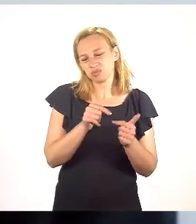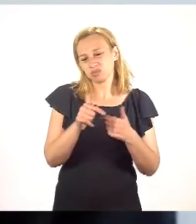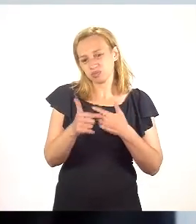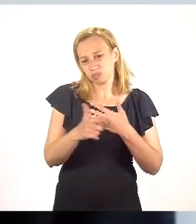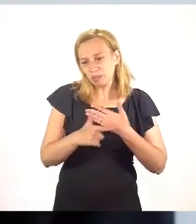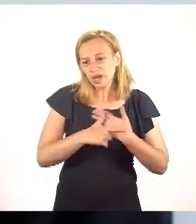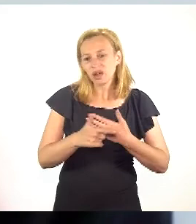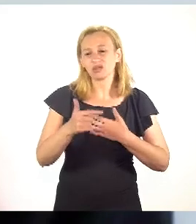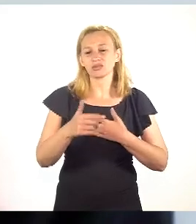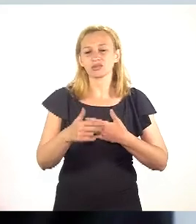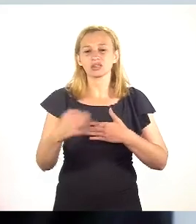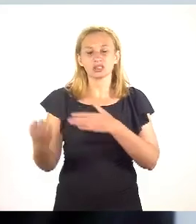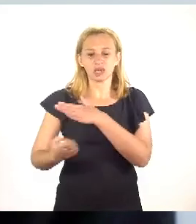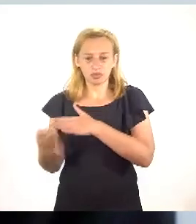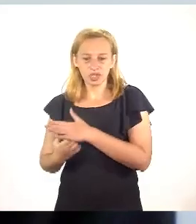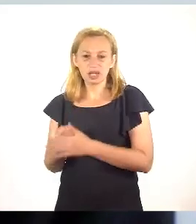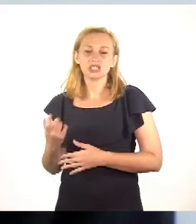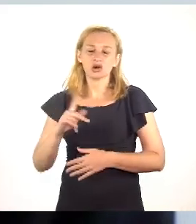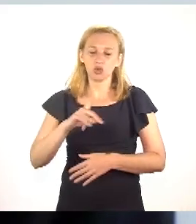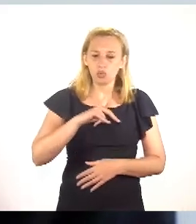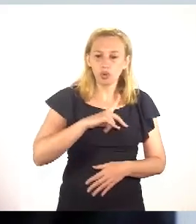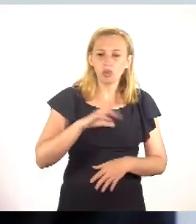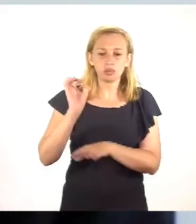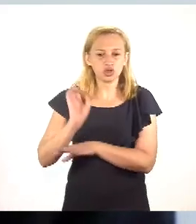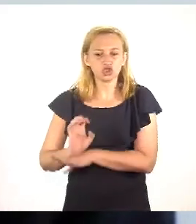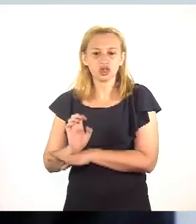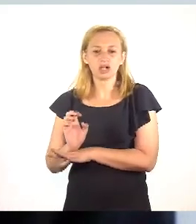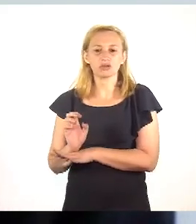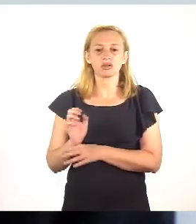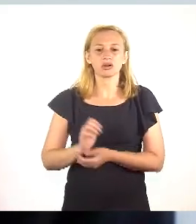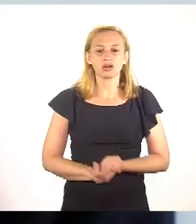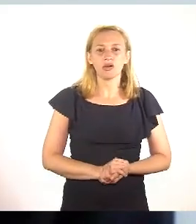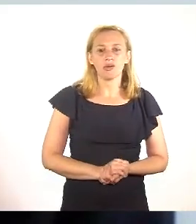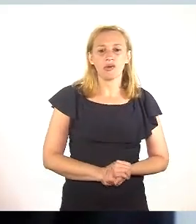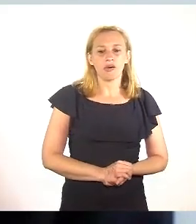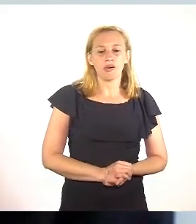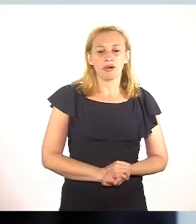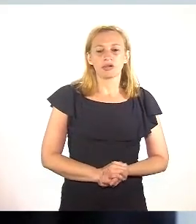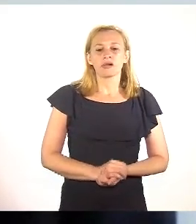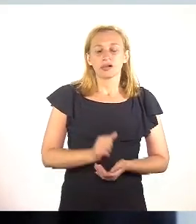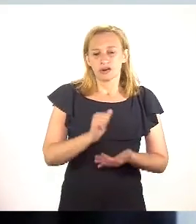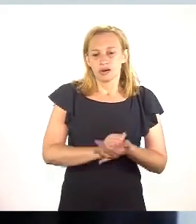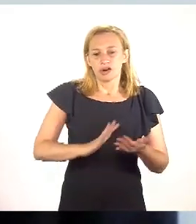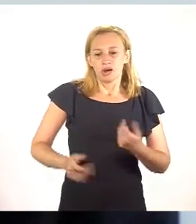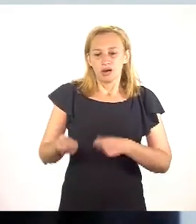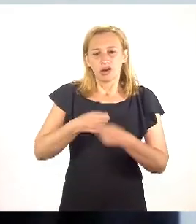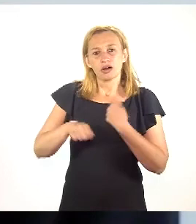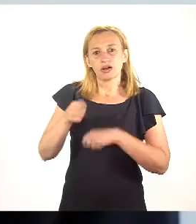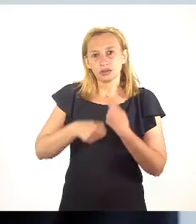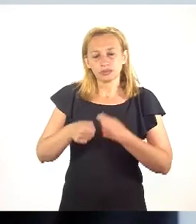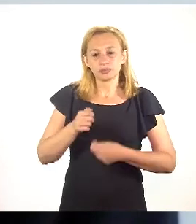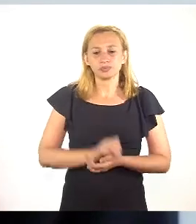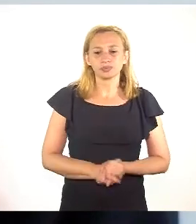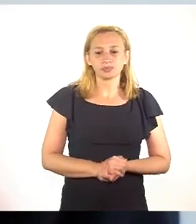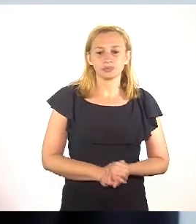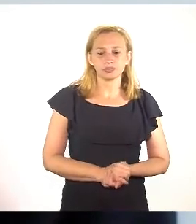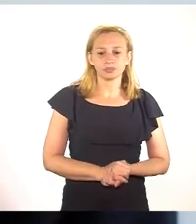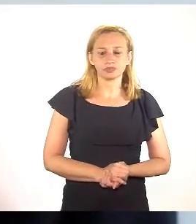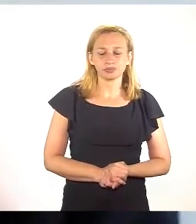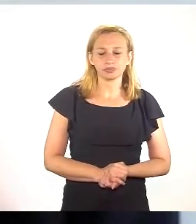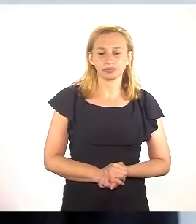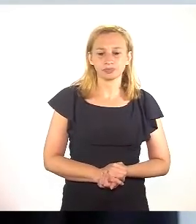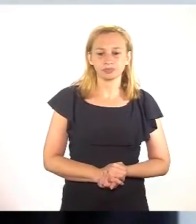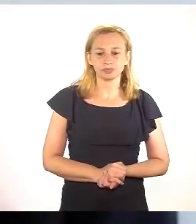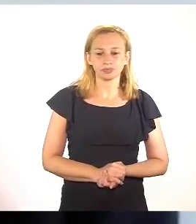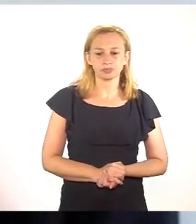fragiliza o próprio Estado perante essa atividade econômica. E eu